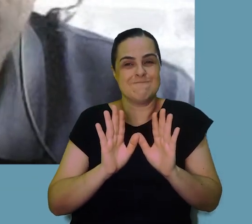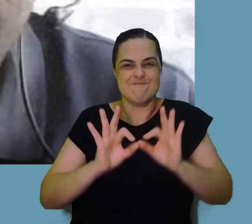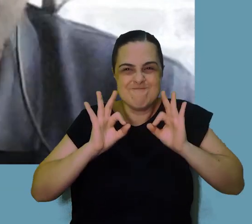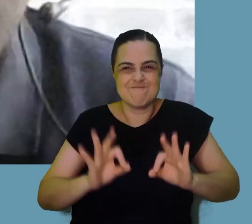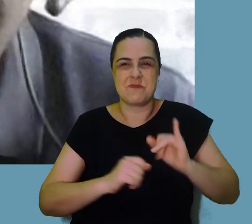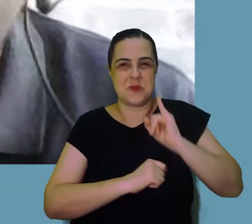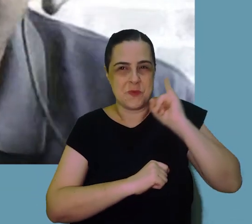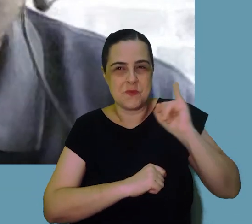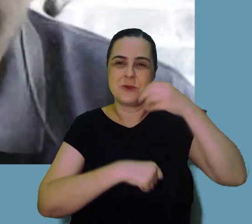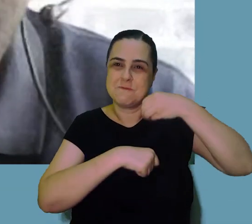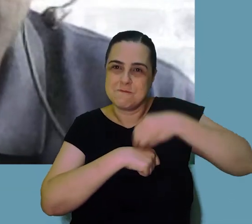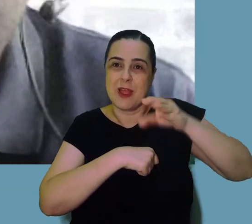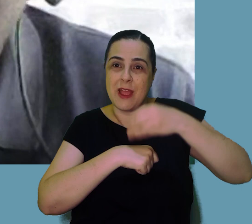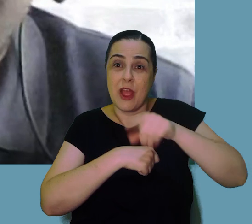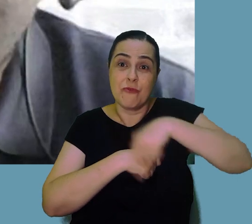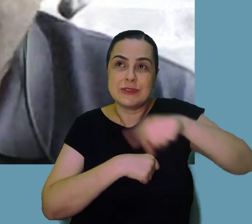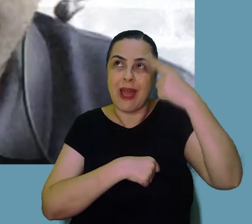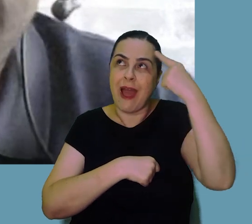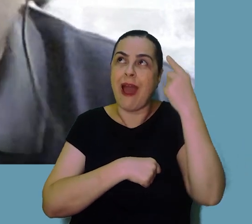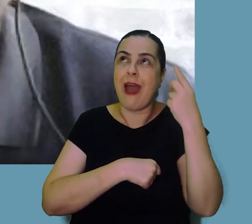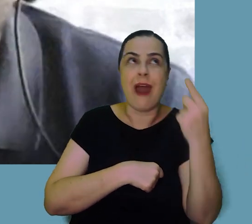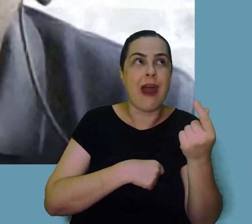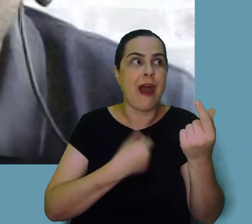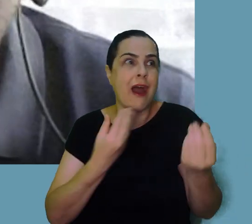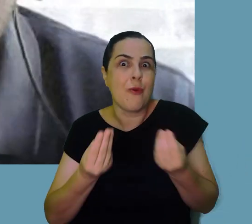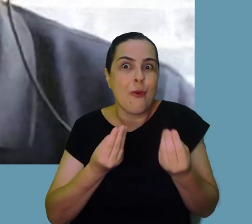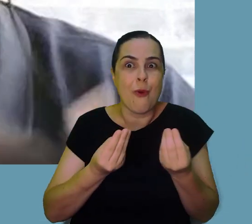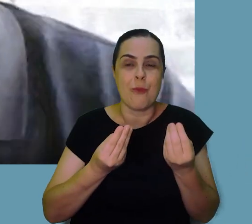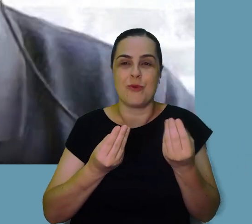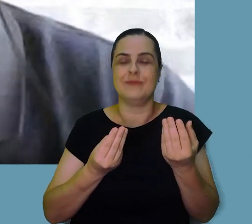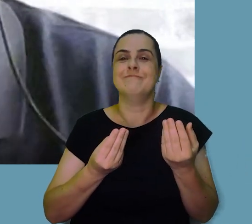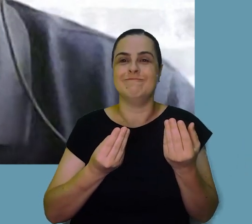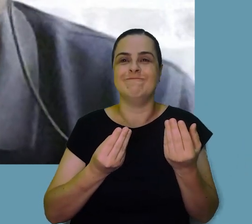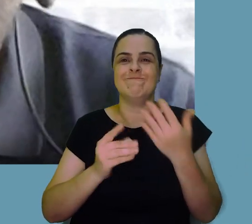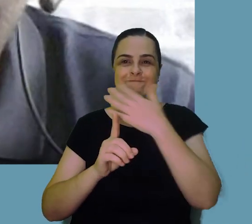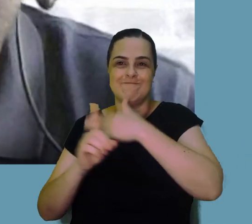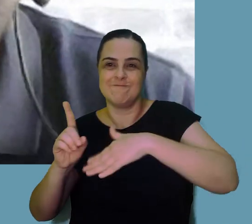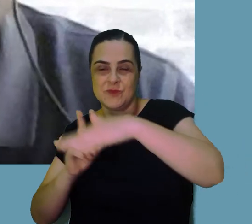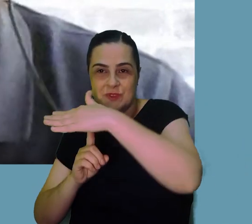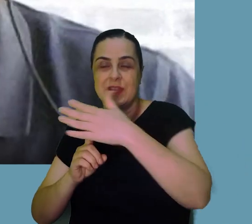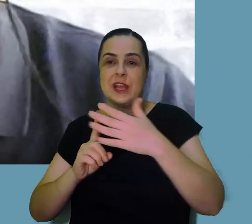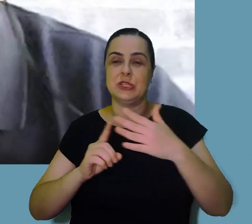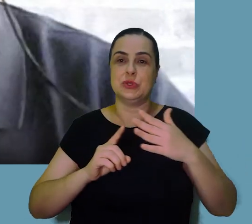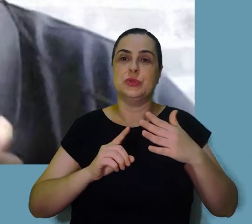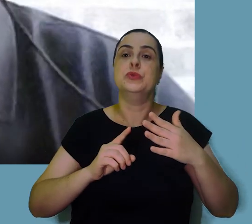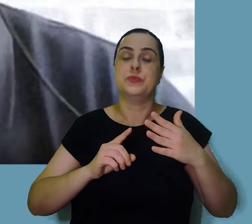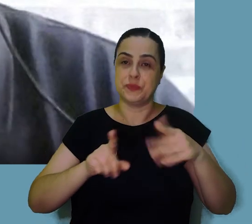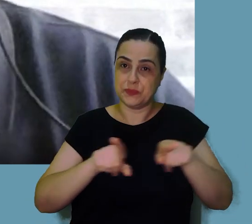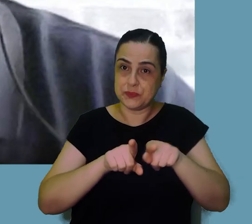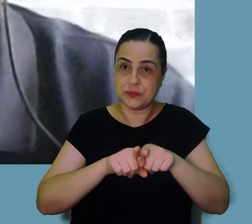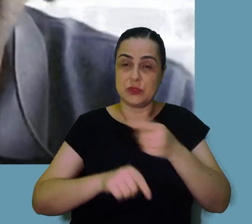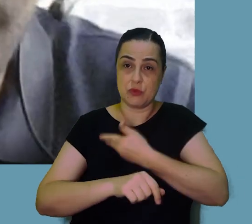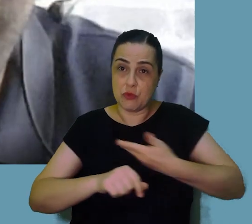muito importante, vai trazer alguns insights de como as organizações sociais, o governo e as empresas precisam